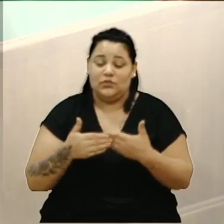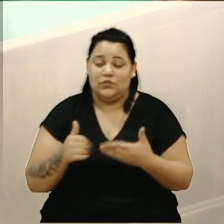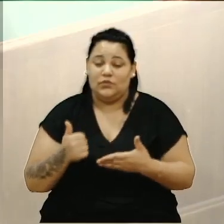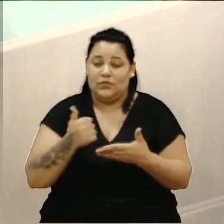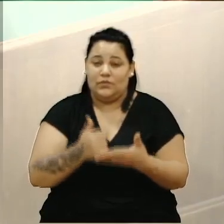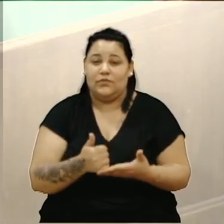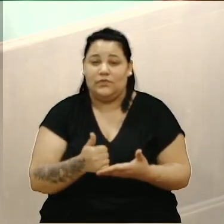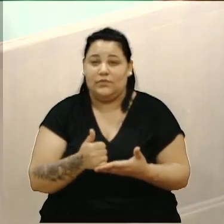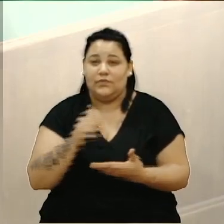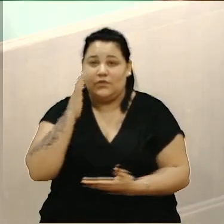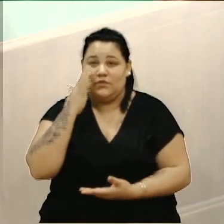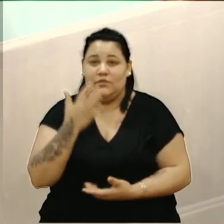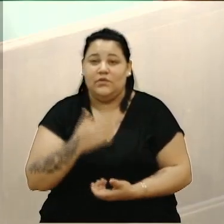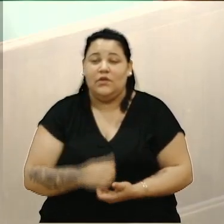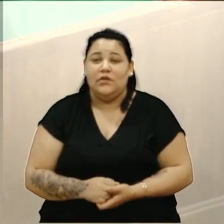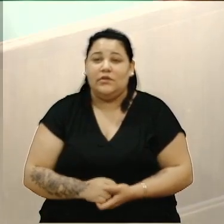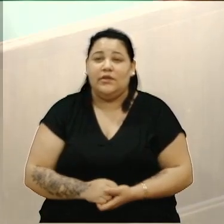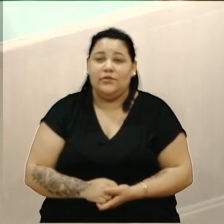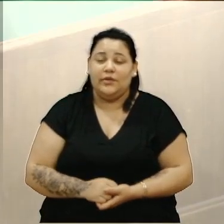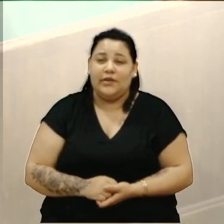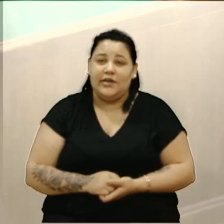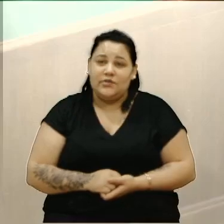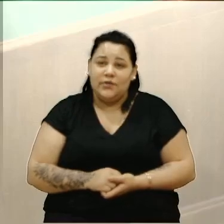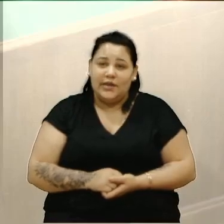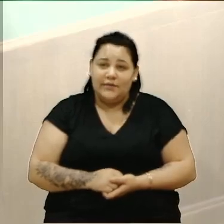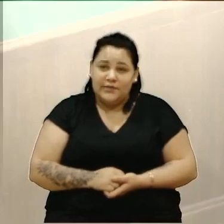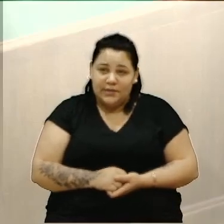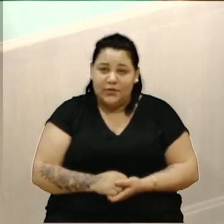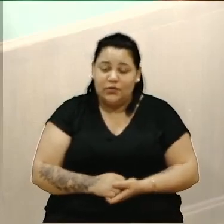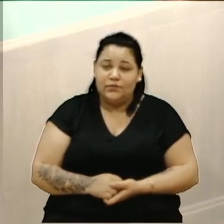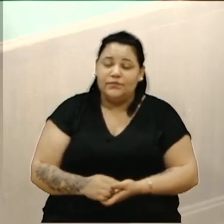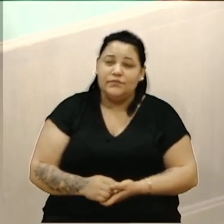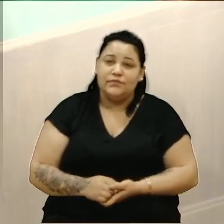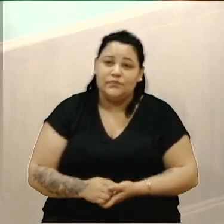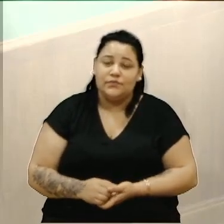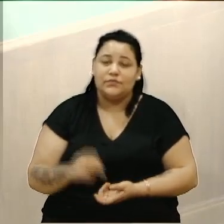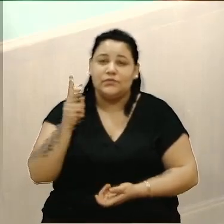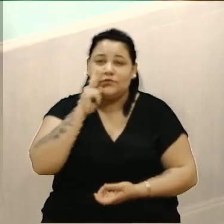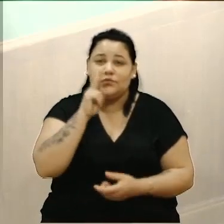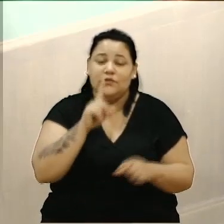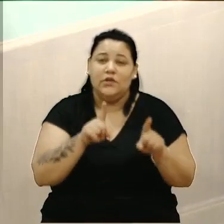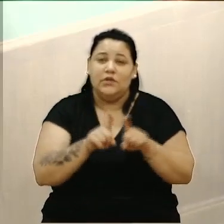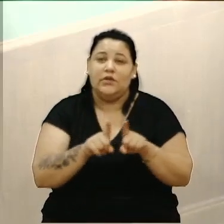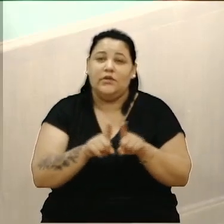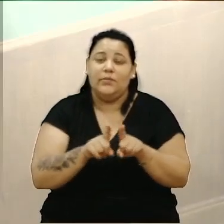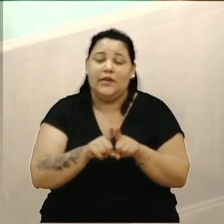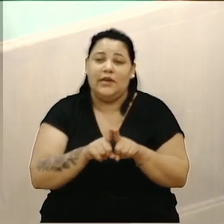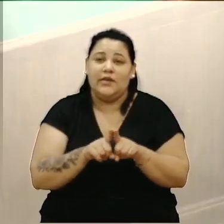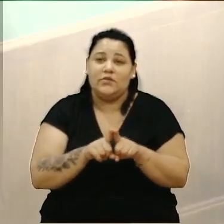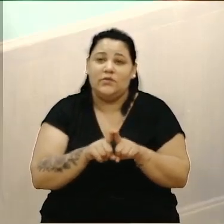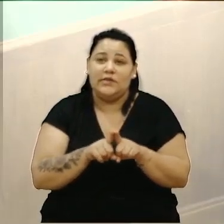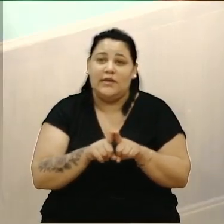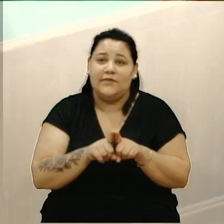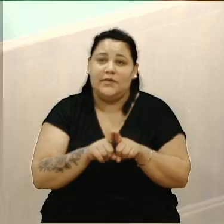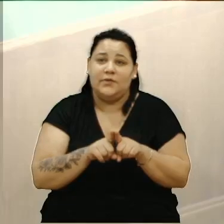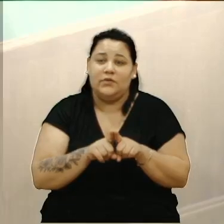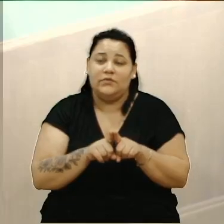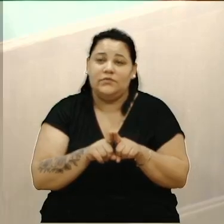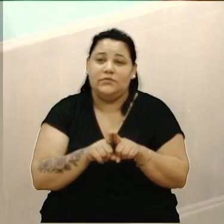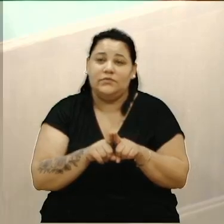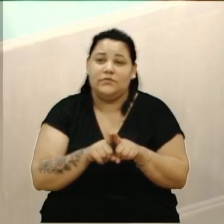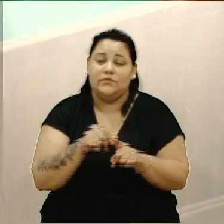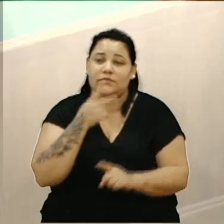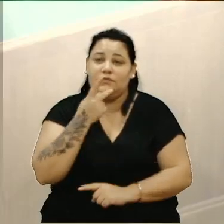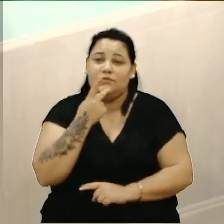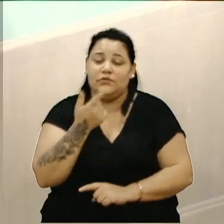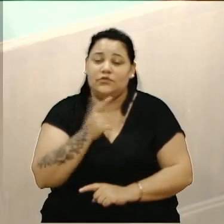acontecesse. E eu lembro que na metade do ano passado o prefeito Adiló, quando me visitou, me falou: D'Ambrosio, se eu